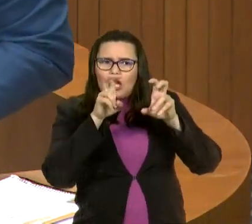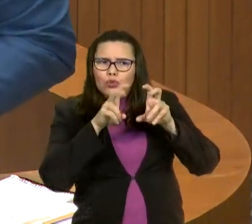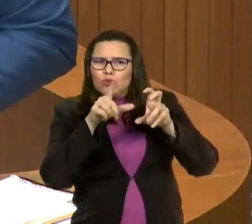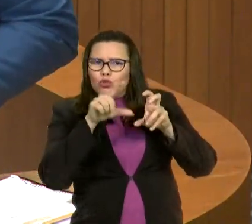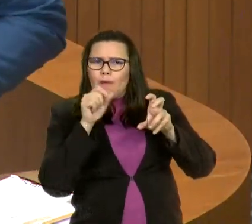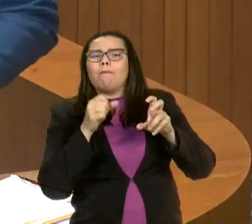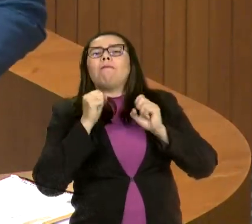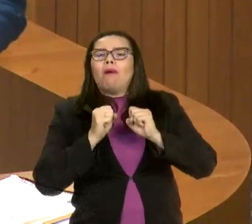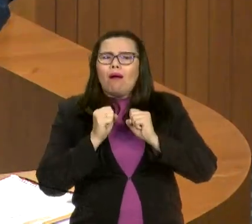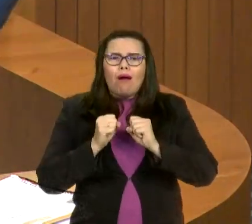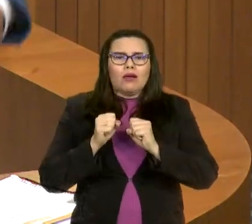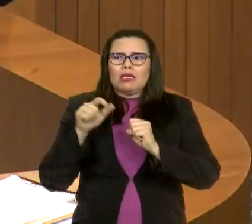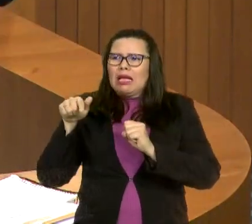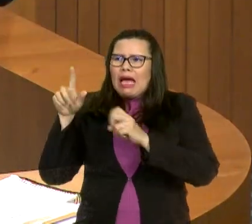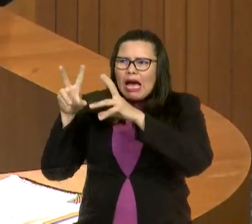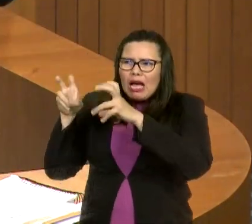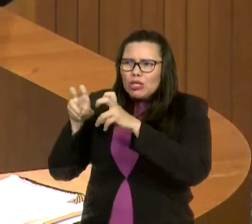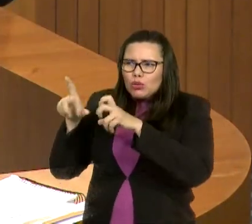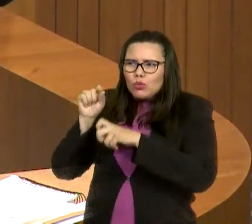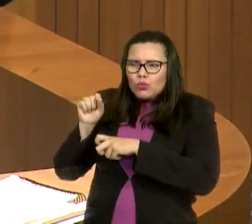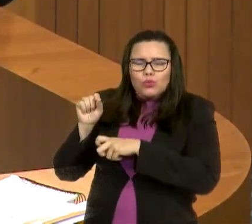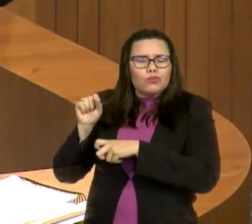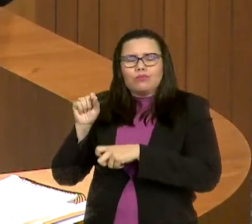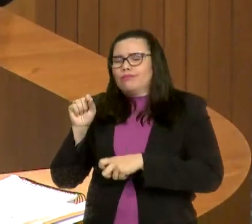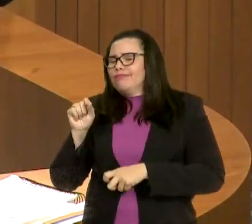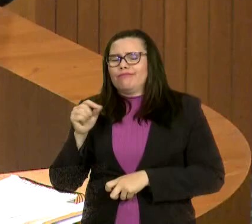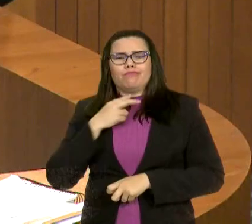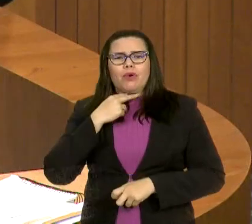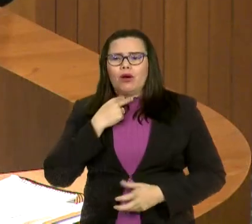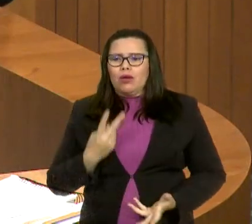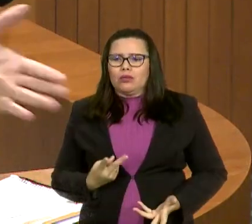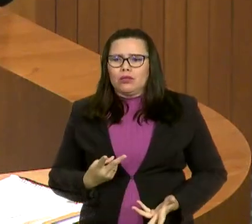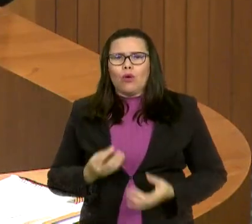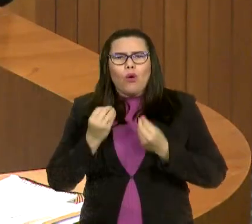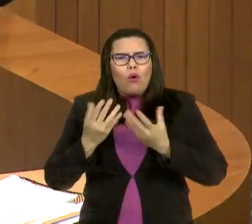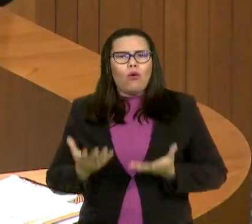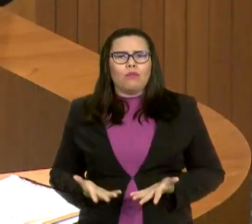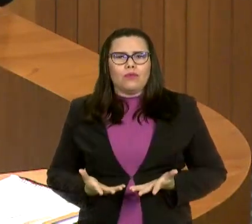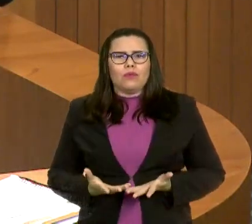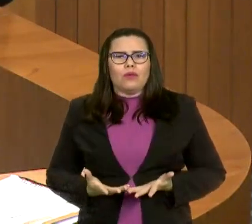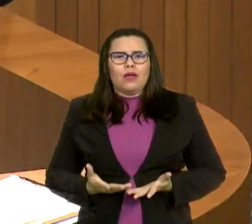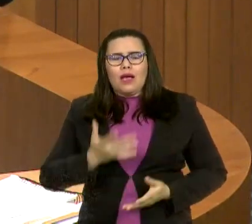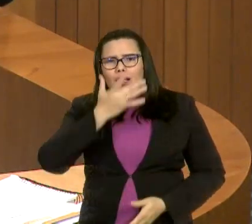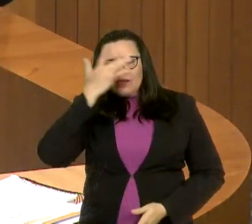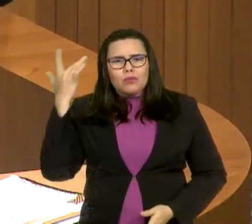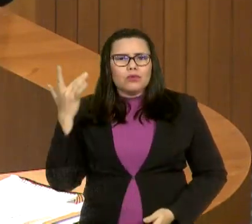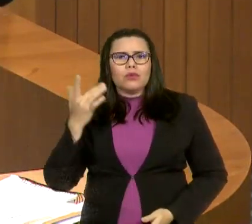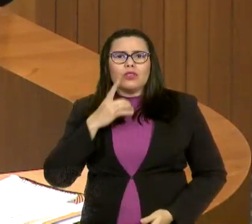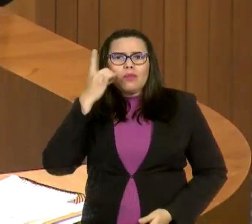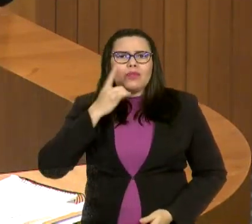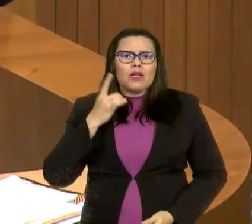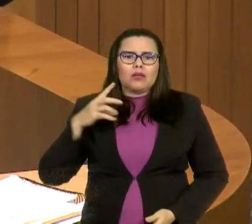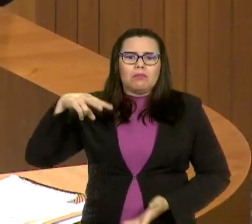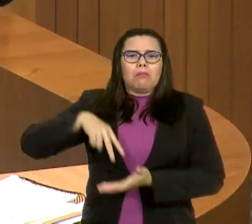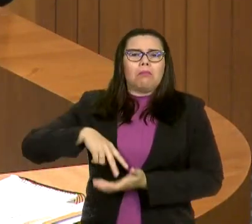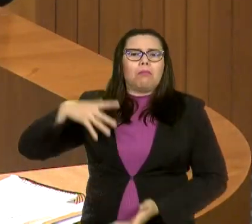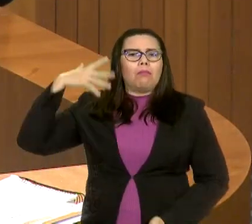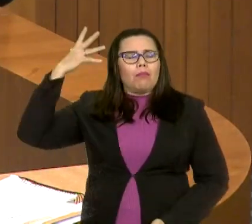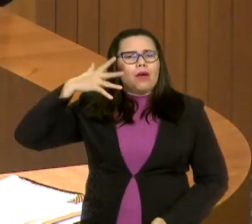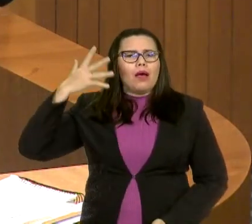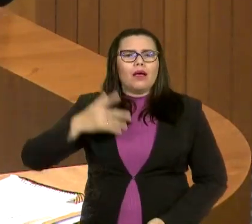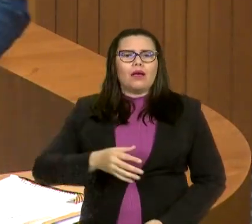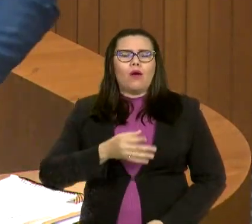questionar processo de votação, de ser contra colega, poder demonstrar sua opinião. Isso está errado. Isso